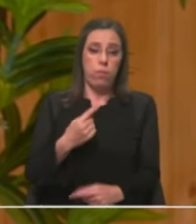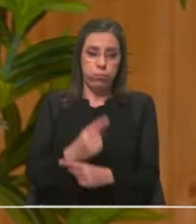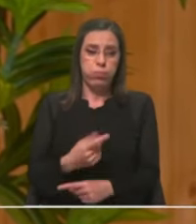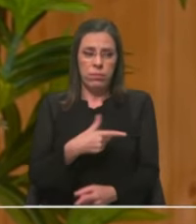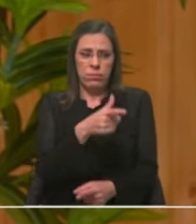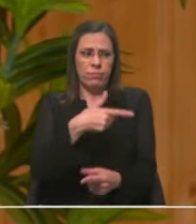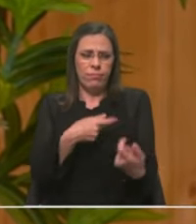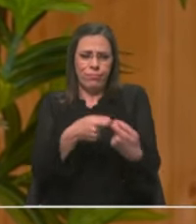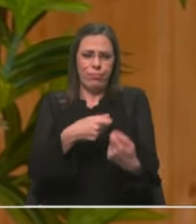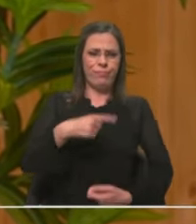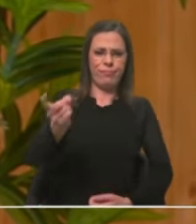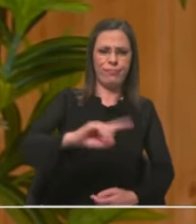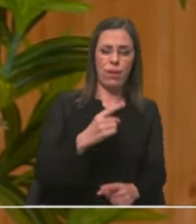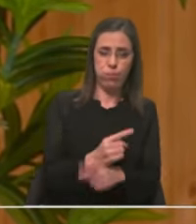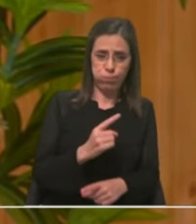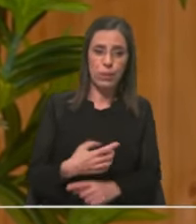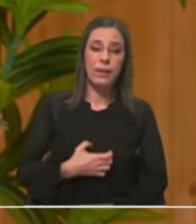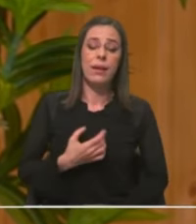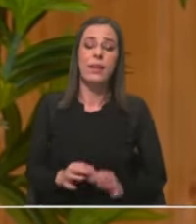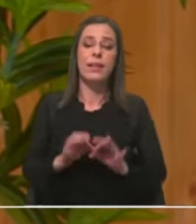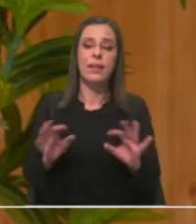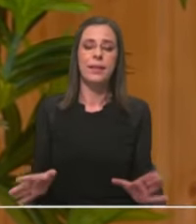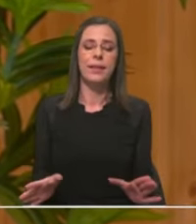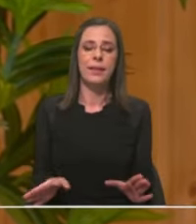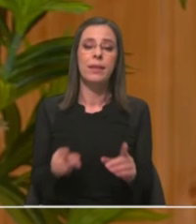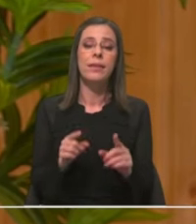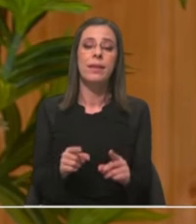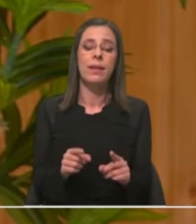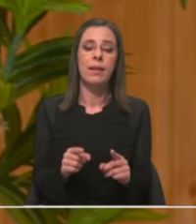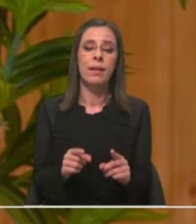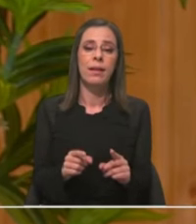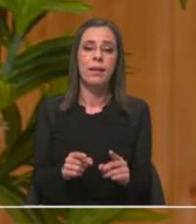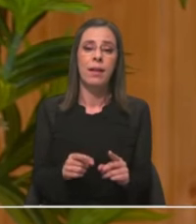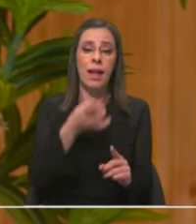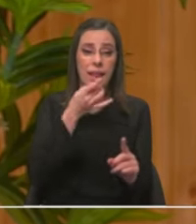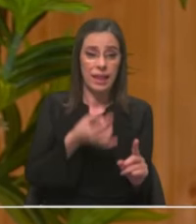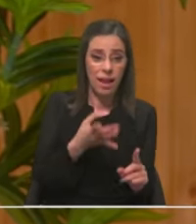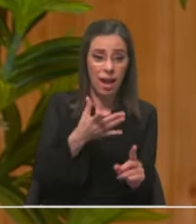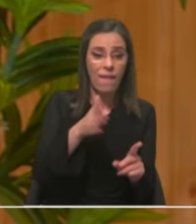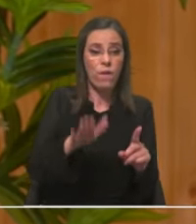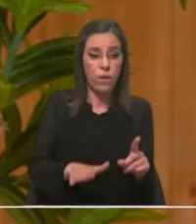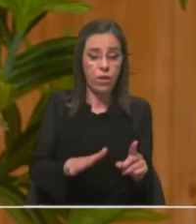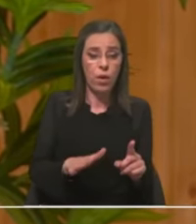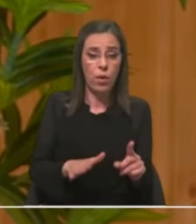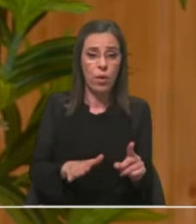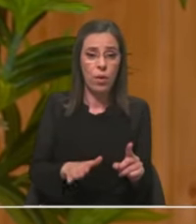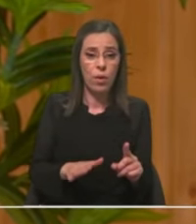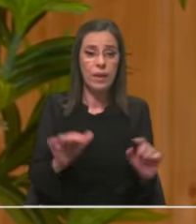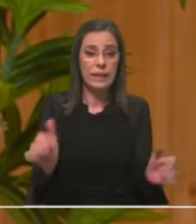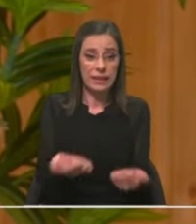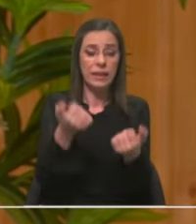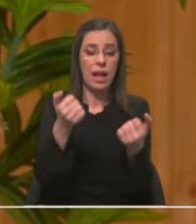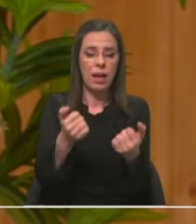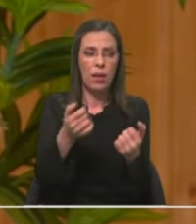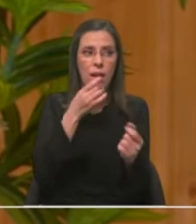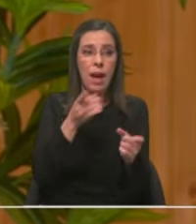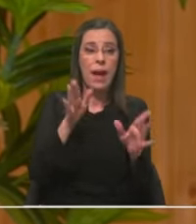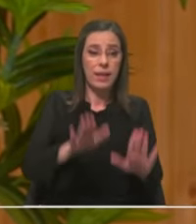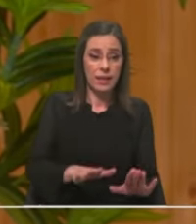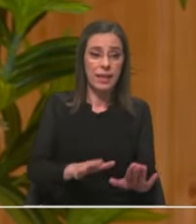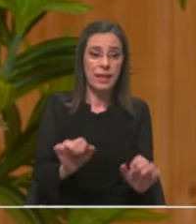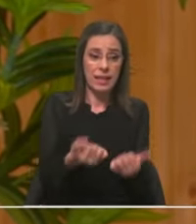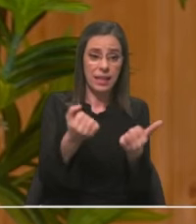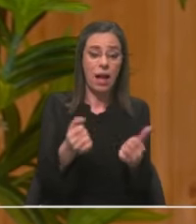também, a mesma coisa em relação a ela. Portanto, ela, ao lhe perdoar, por assim dizer, ou salvar, não é perdoar, ao